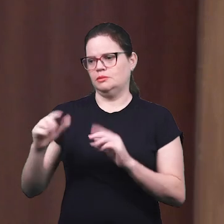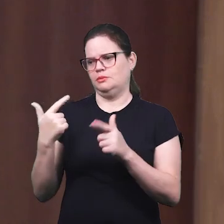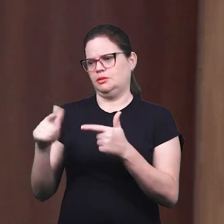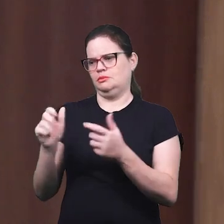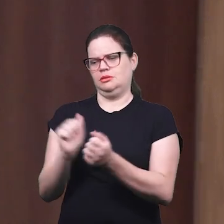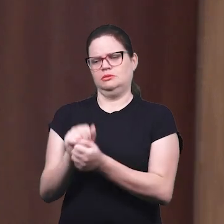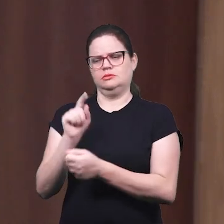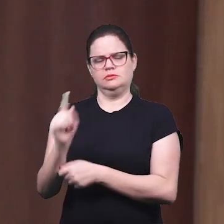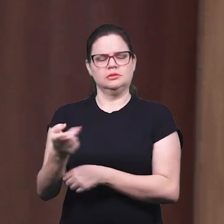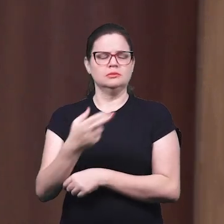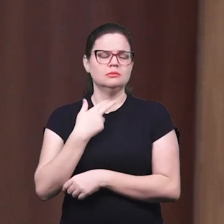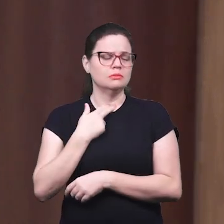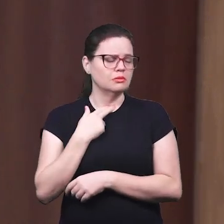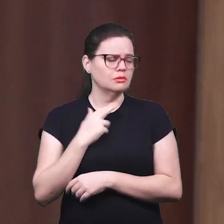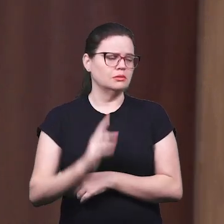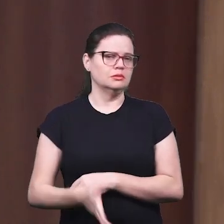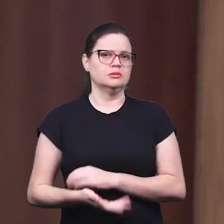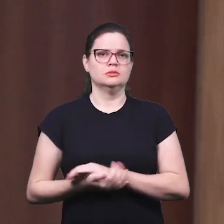você, lá, participar, tá?